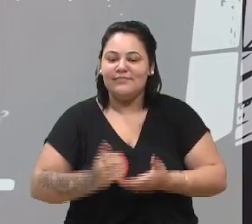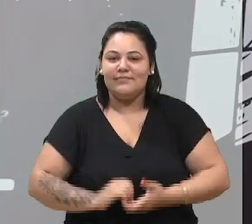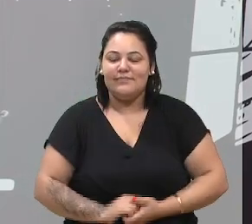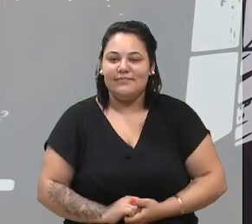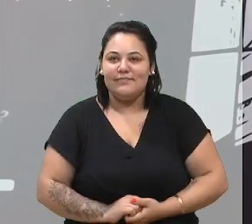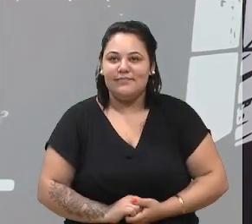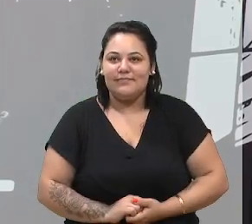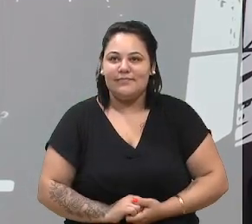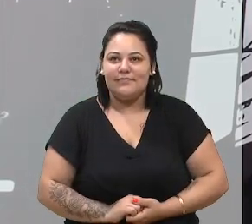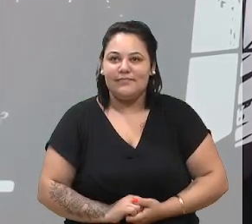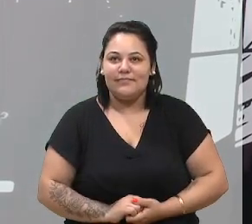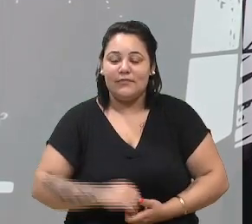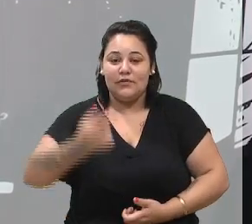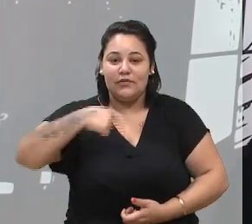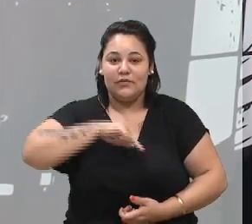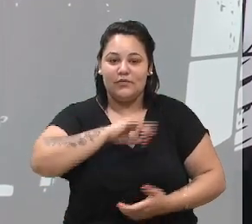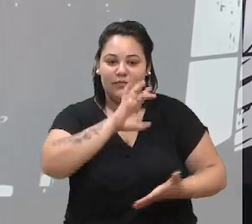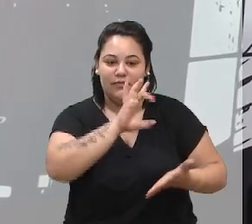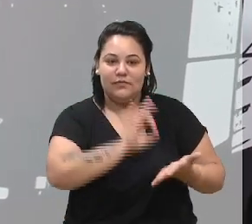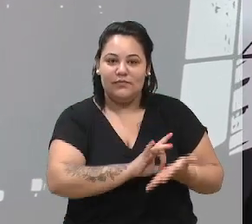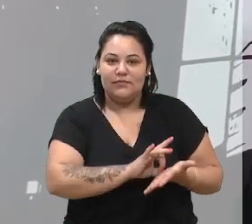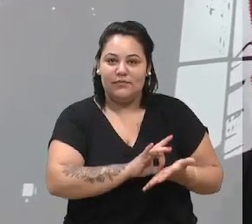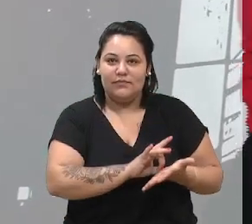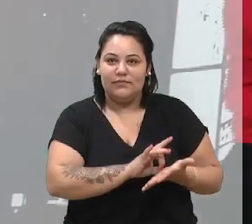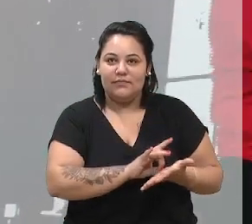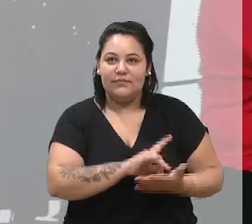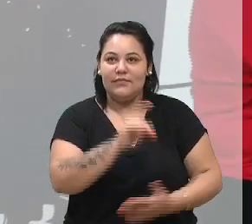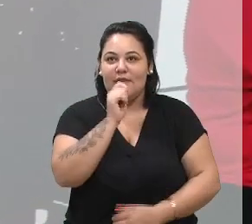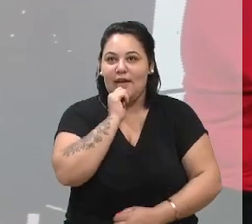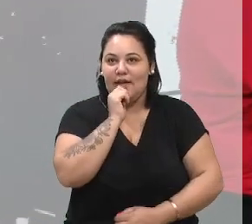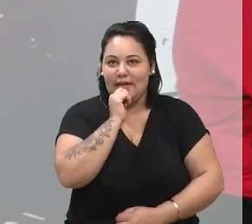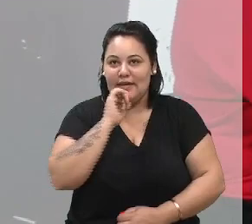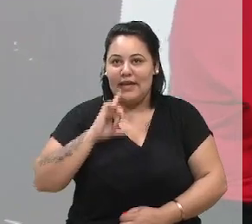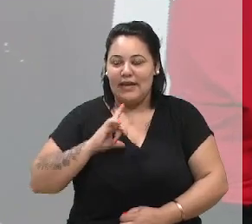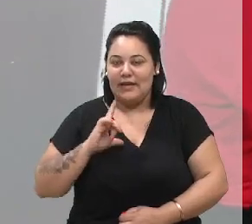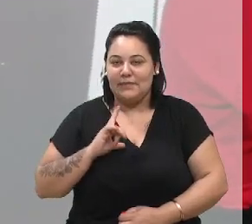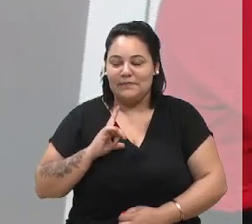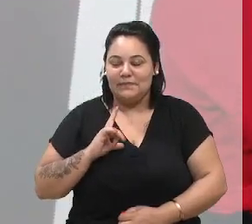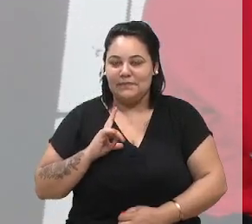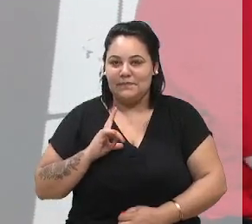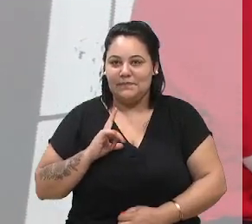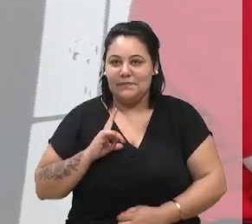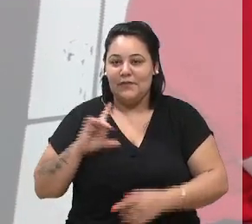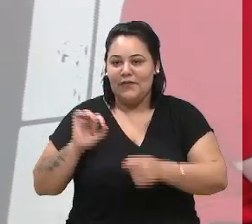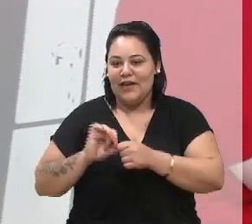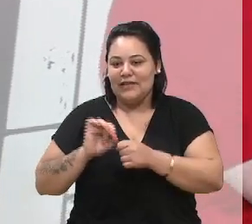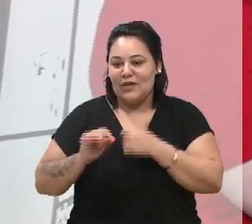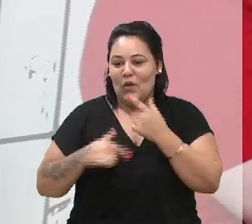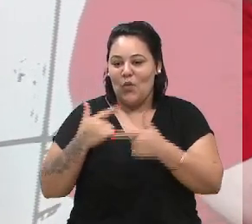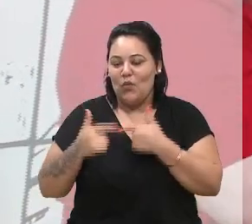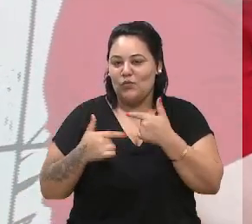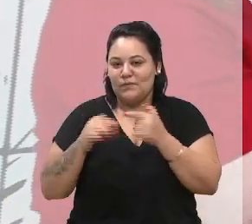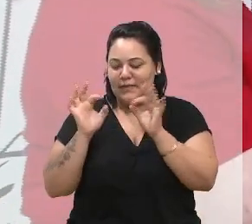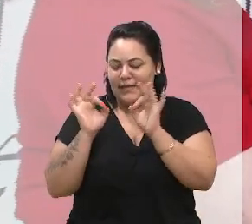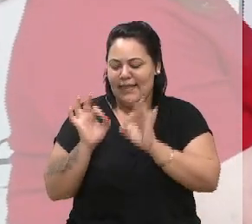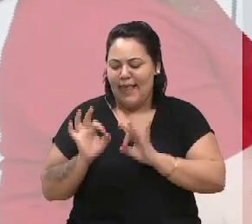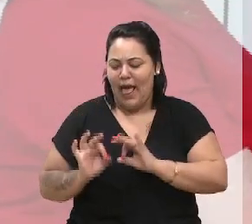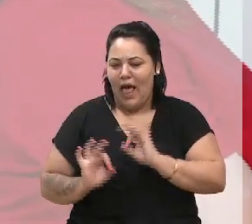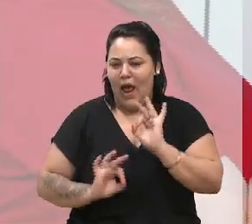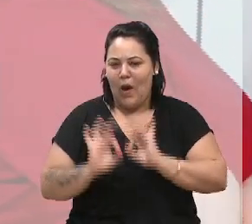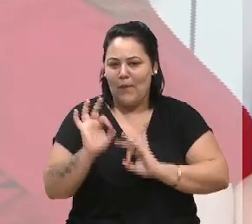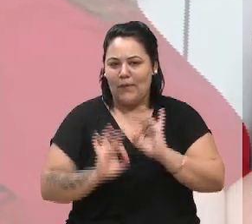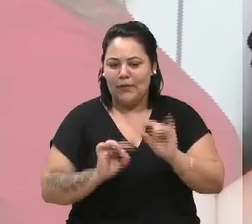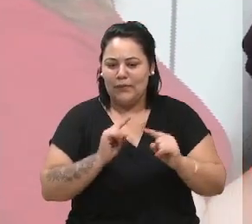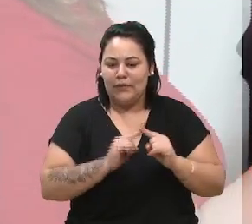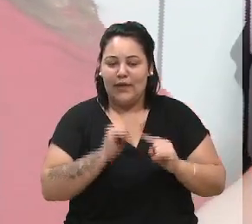Pois é nós vamos protocolar um Ainda estamos em fases de adequações porque a ideia é conversar